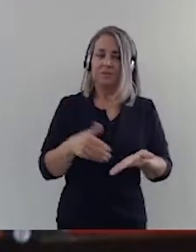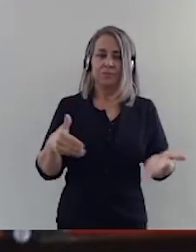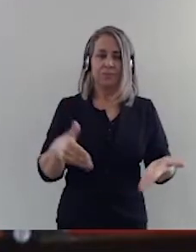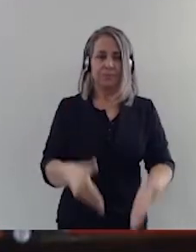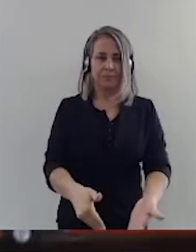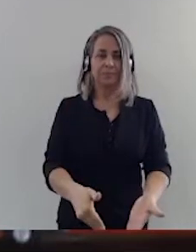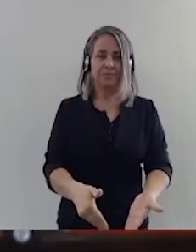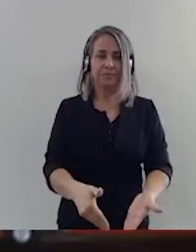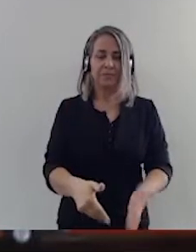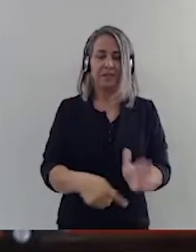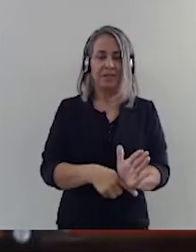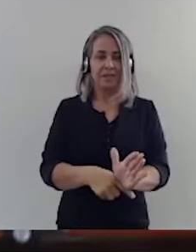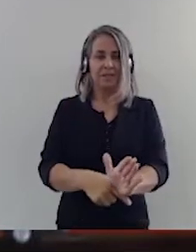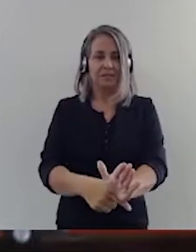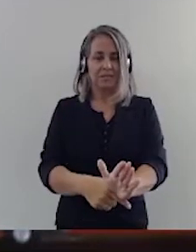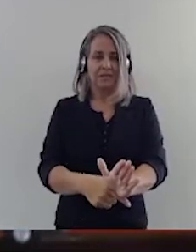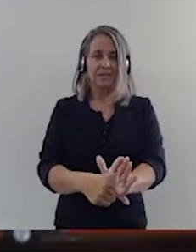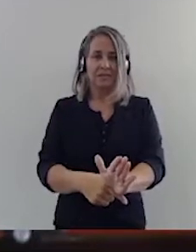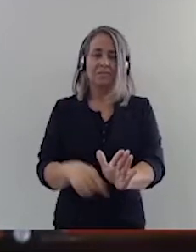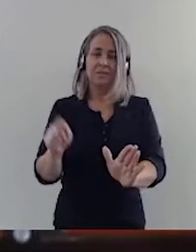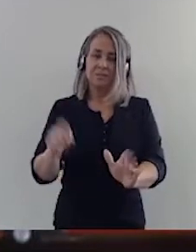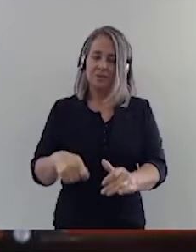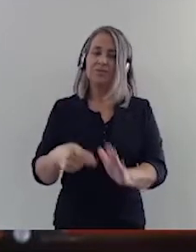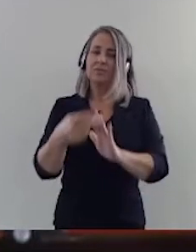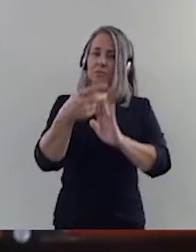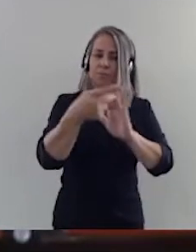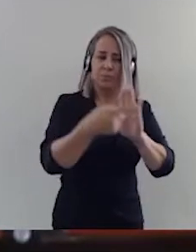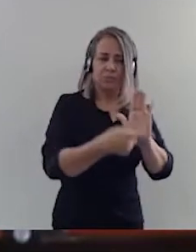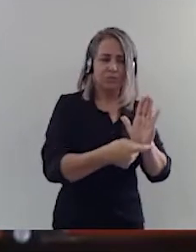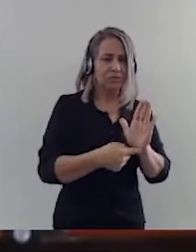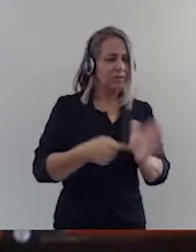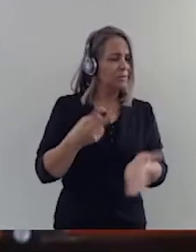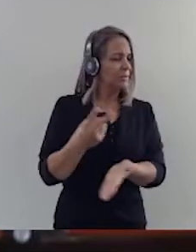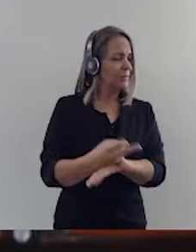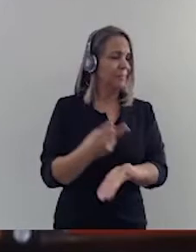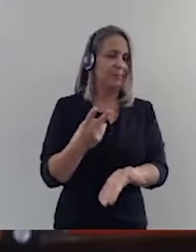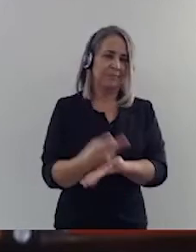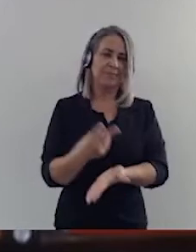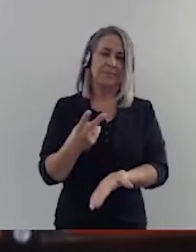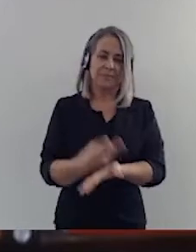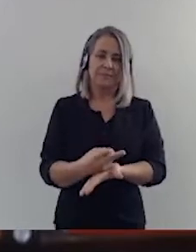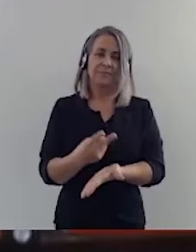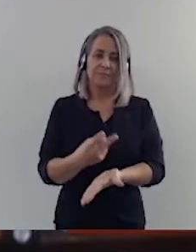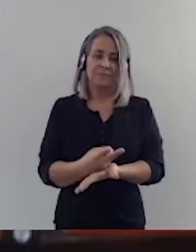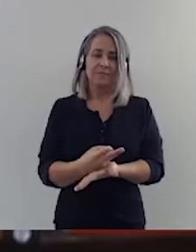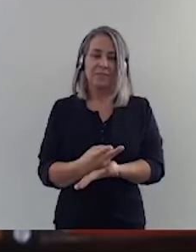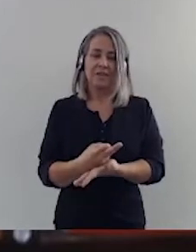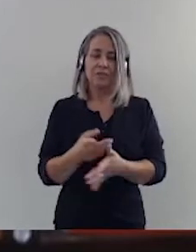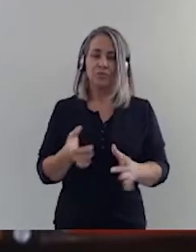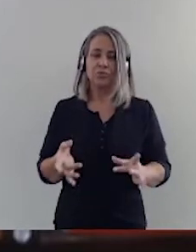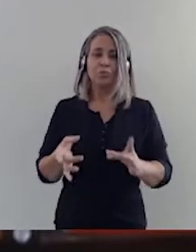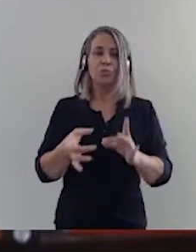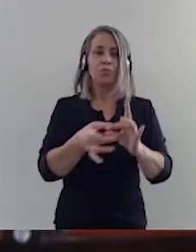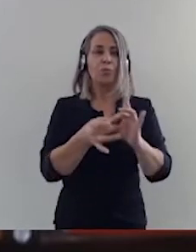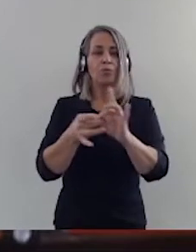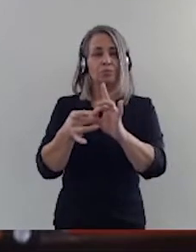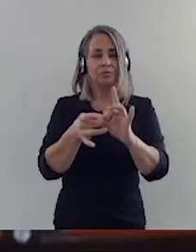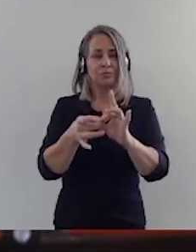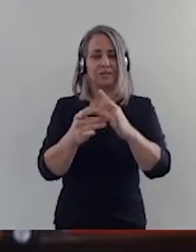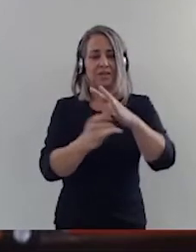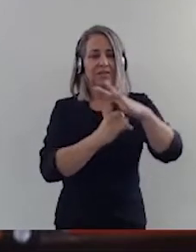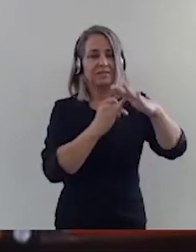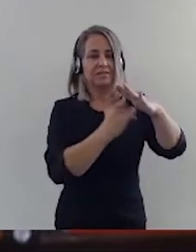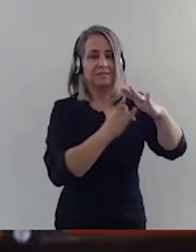participar e contribuir para esse projeto que é permanente, o de consolidar as